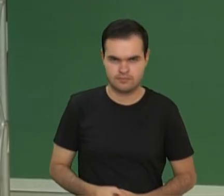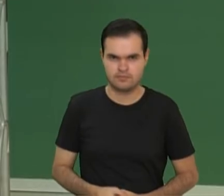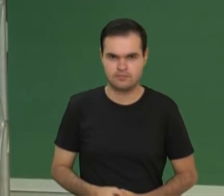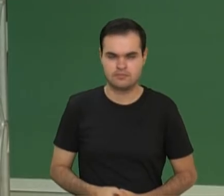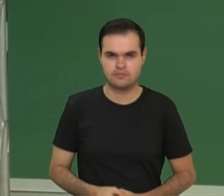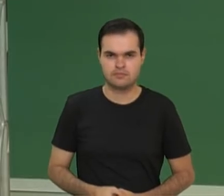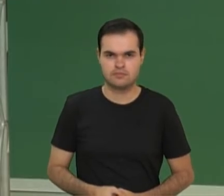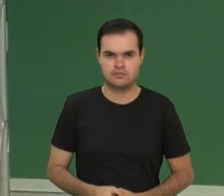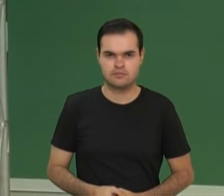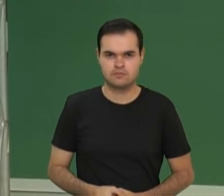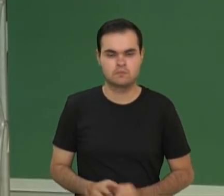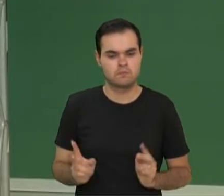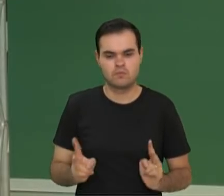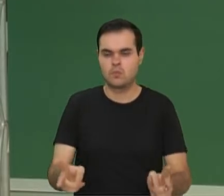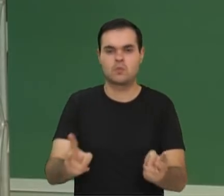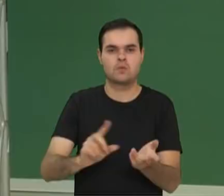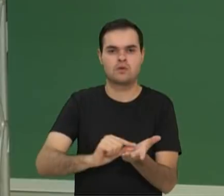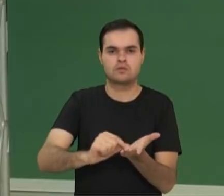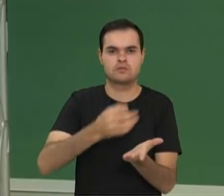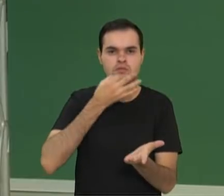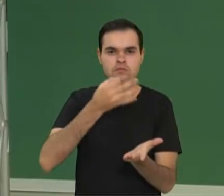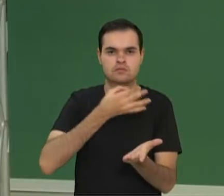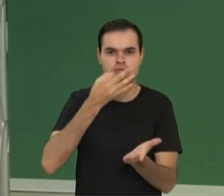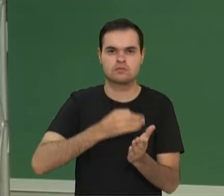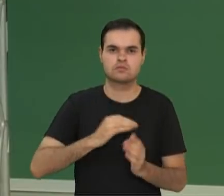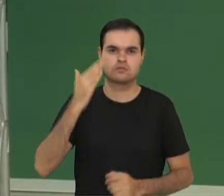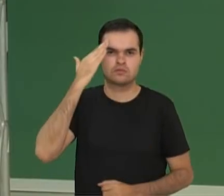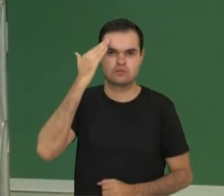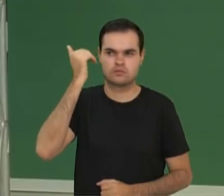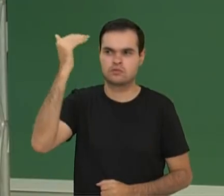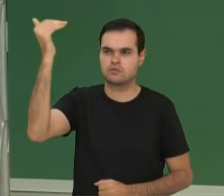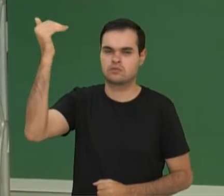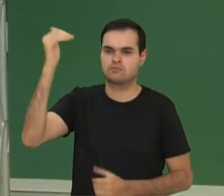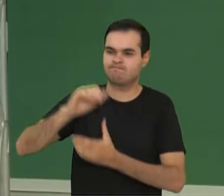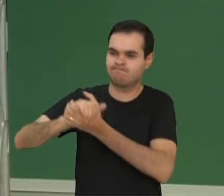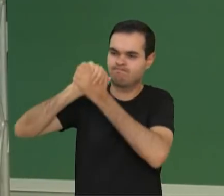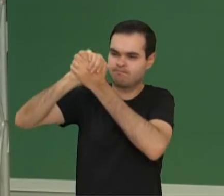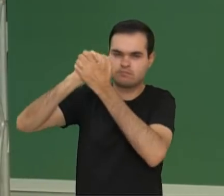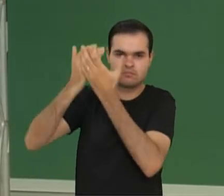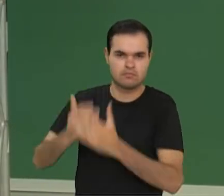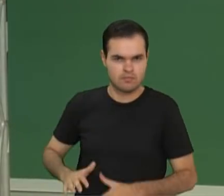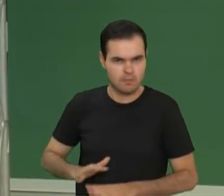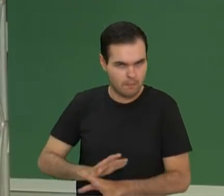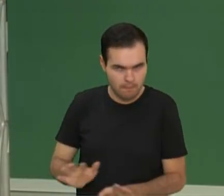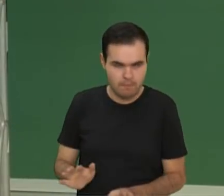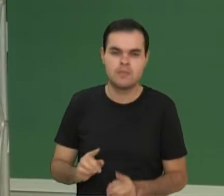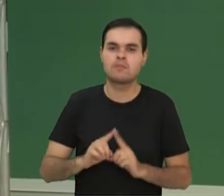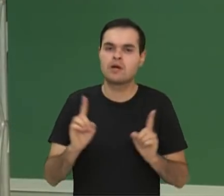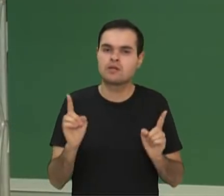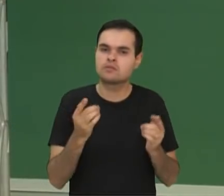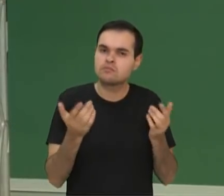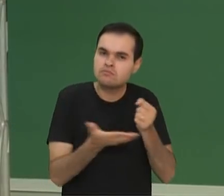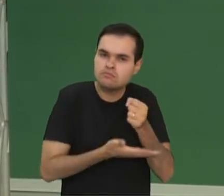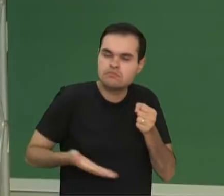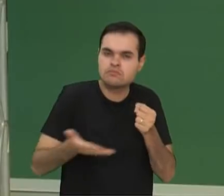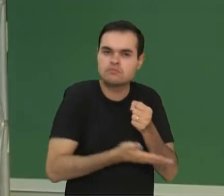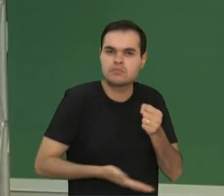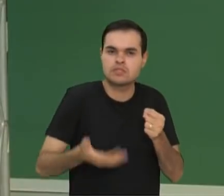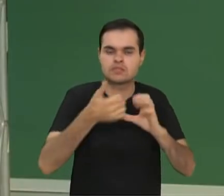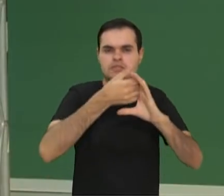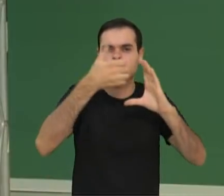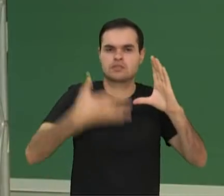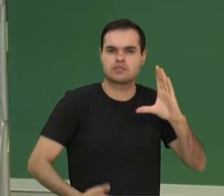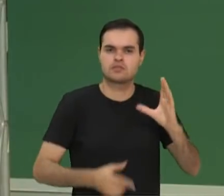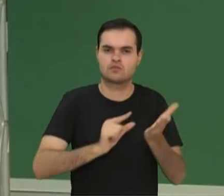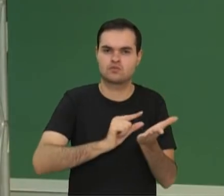Continuaremos utilizando o artigo de opinião Celebridades Descelebradas, agora com base para o estudo das características